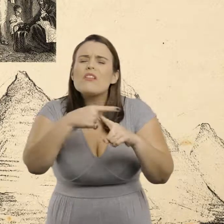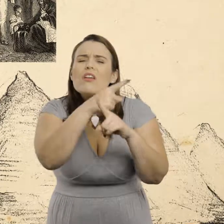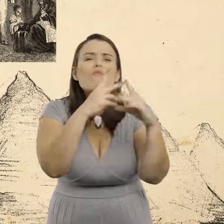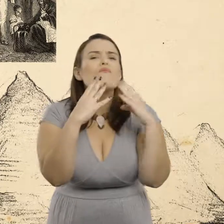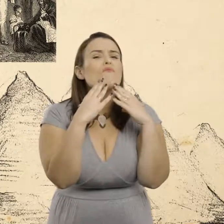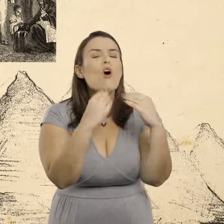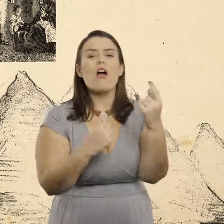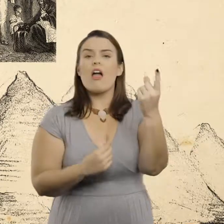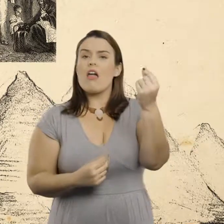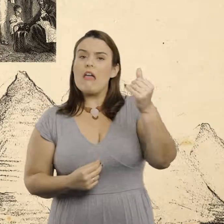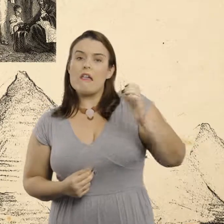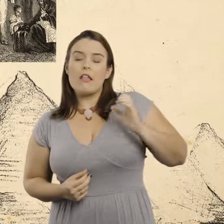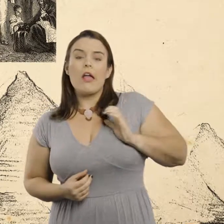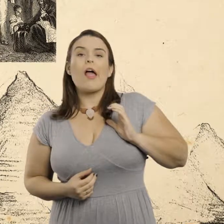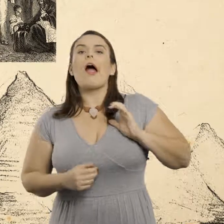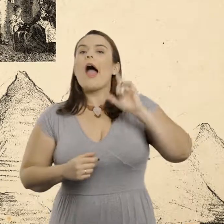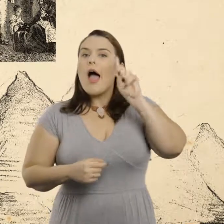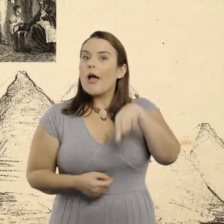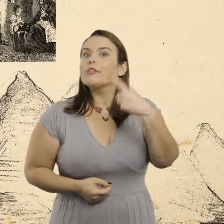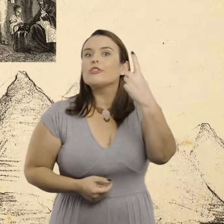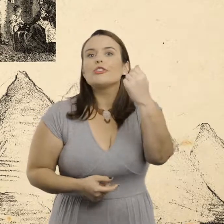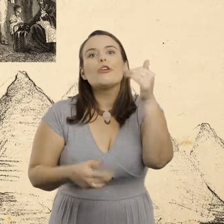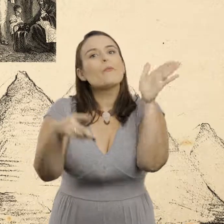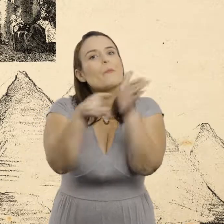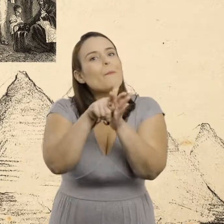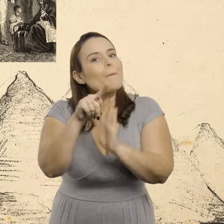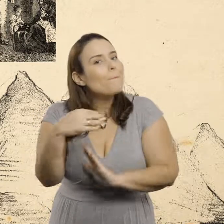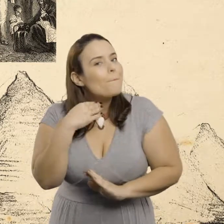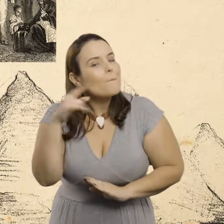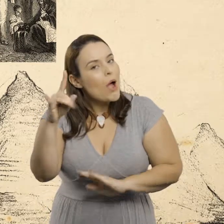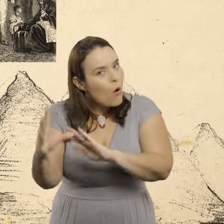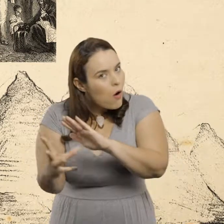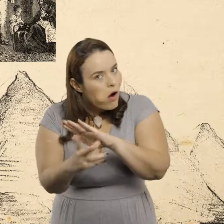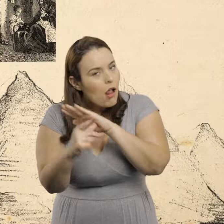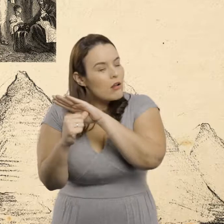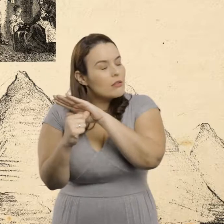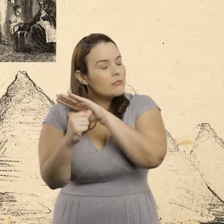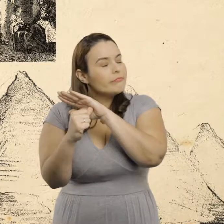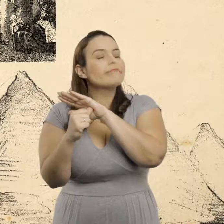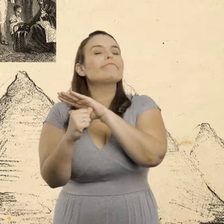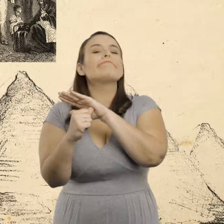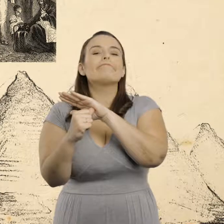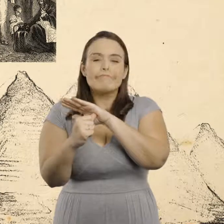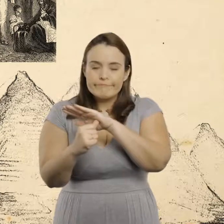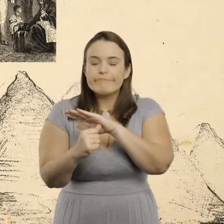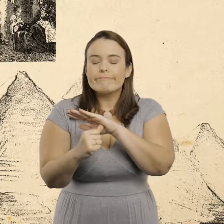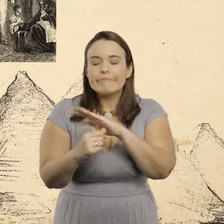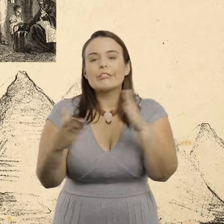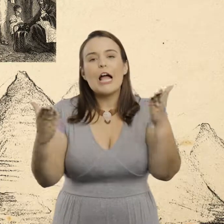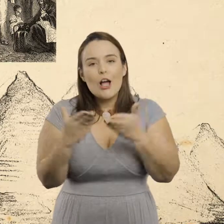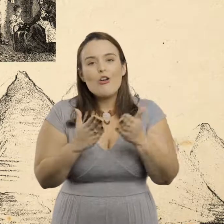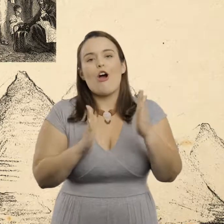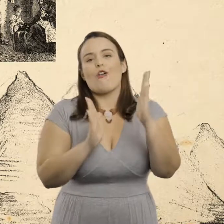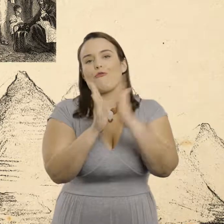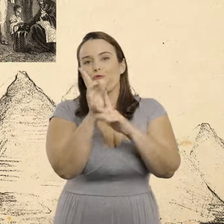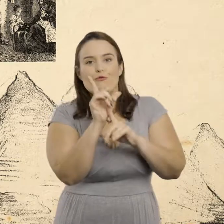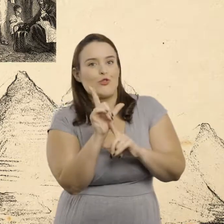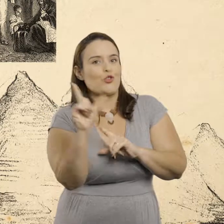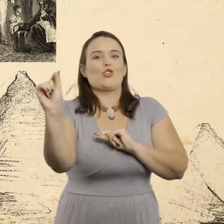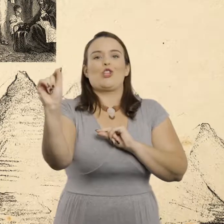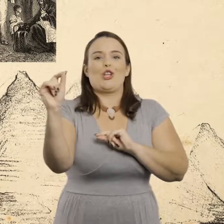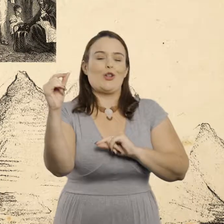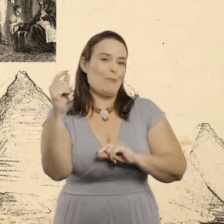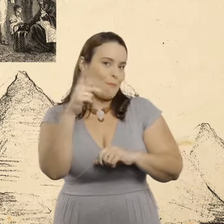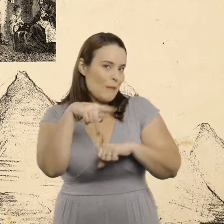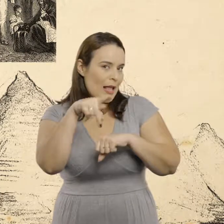rico. Ele pensava que o dinheiro do Sr. Fogg fosse o dinheiro roubado do banco. Imaginava que Phileas Fogg tinha roubado dinheiro